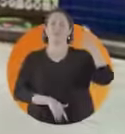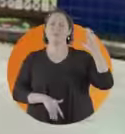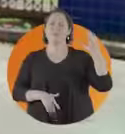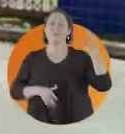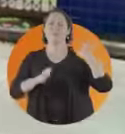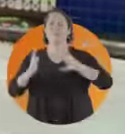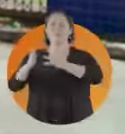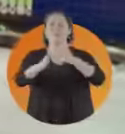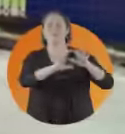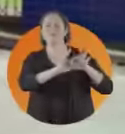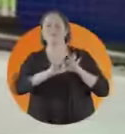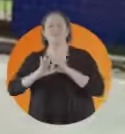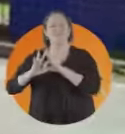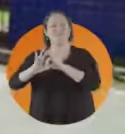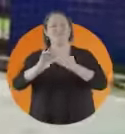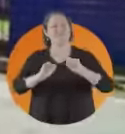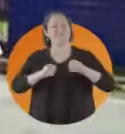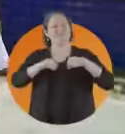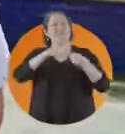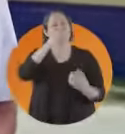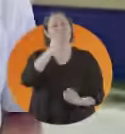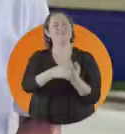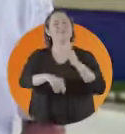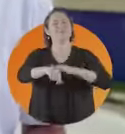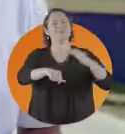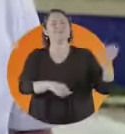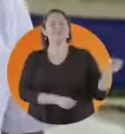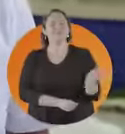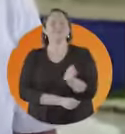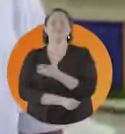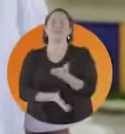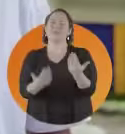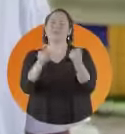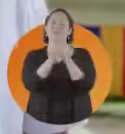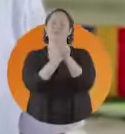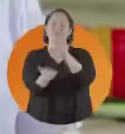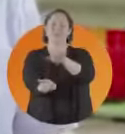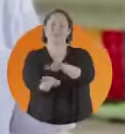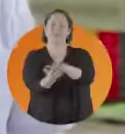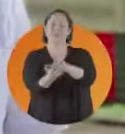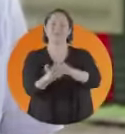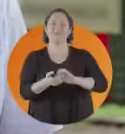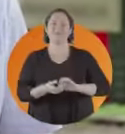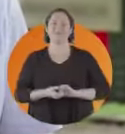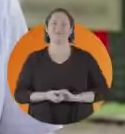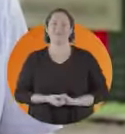Lula e a Frente Popular, vamos escrever uma nova história. Vamos juntos, Pernambuco.